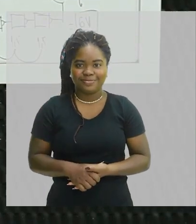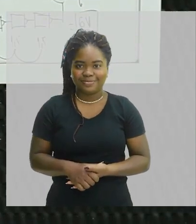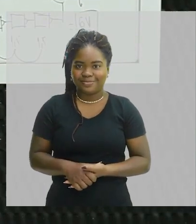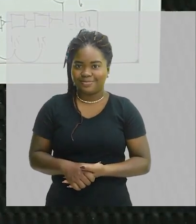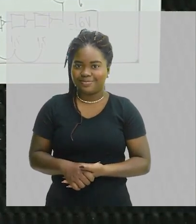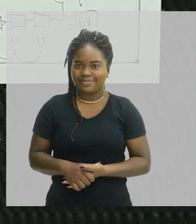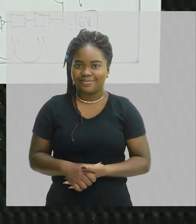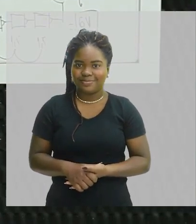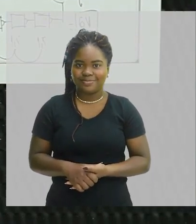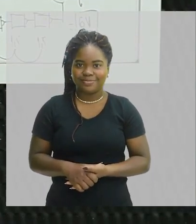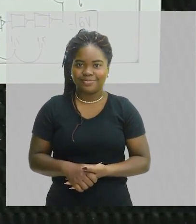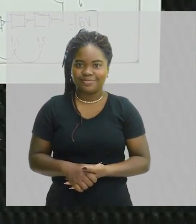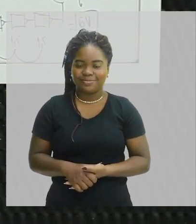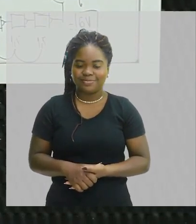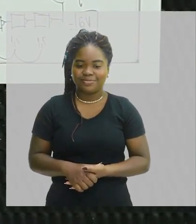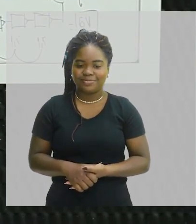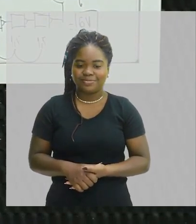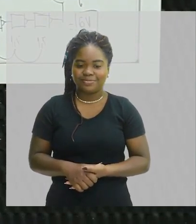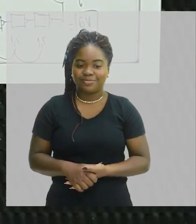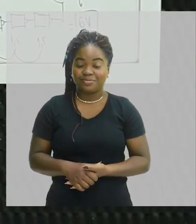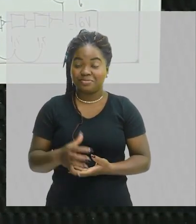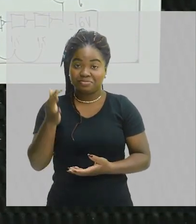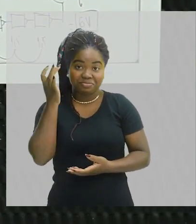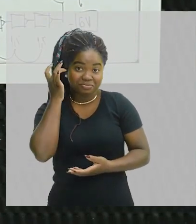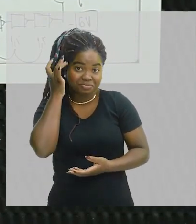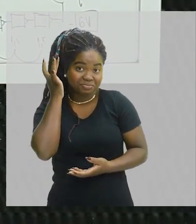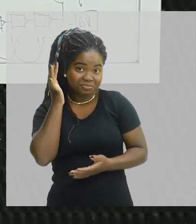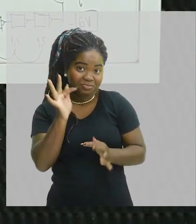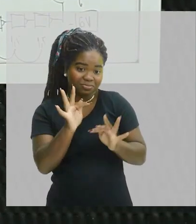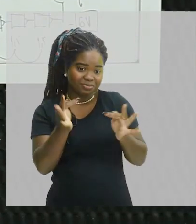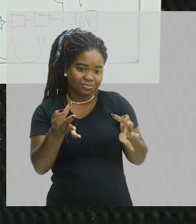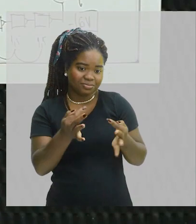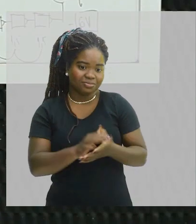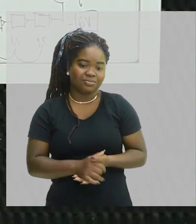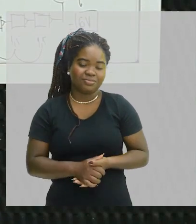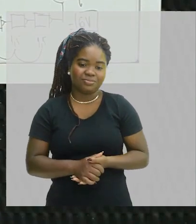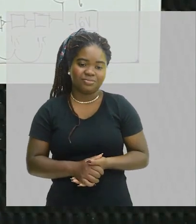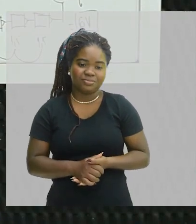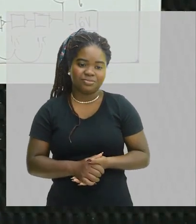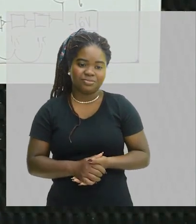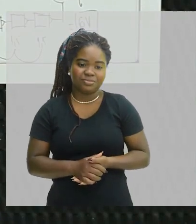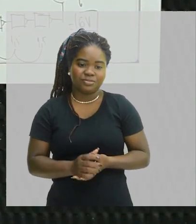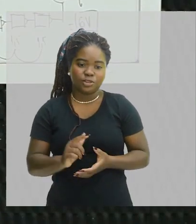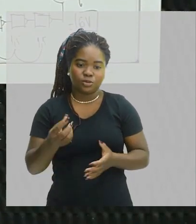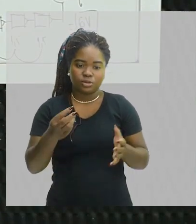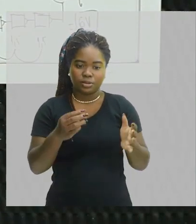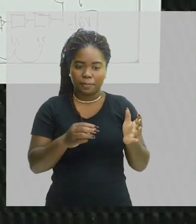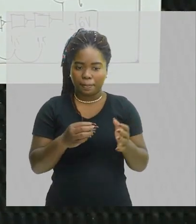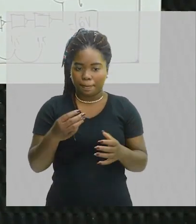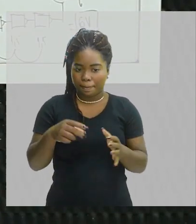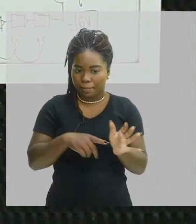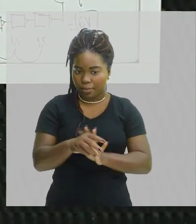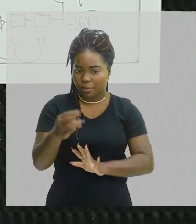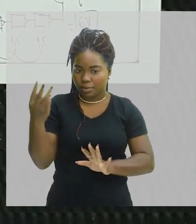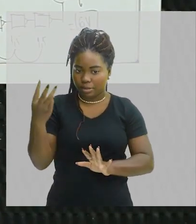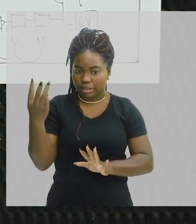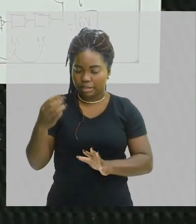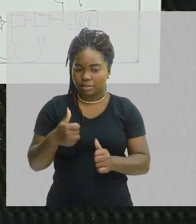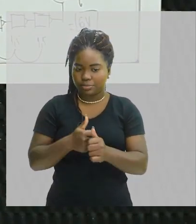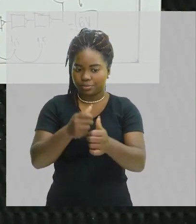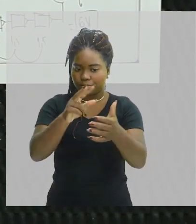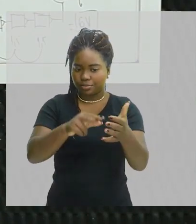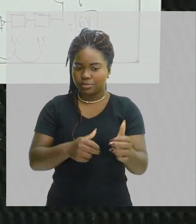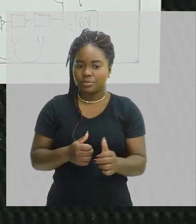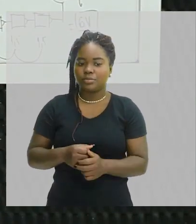C. Certo? Viram como é bem facinho? Sem perder tempo, vamos logo para a questão 3, né? A questão 3